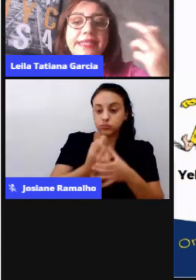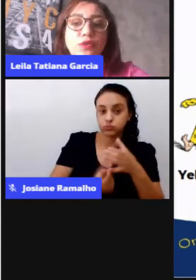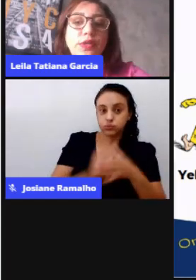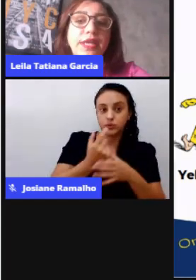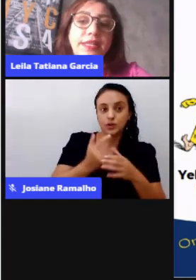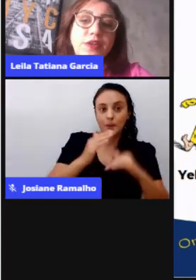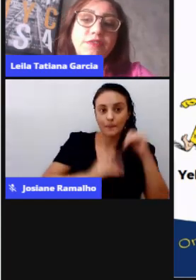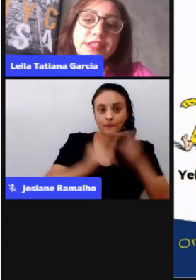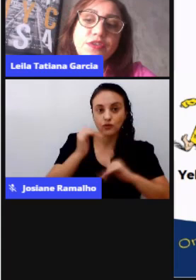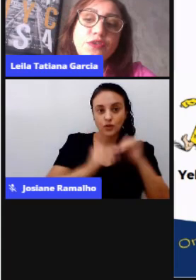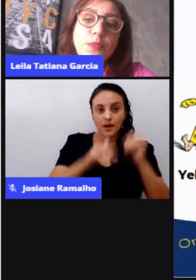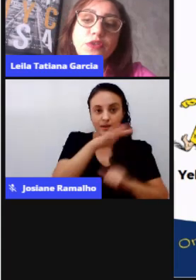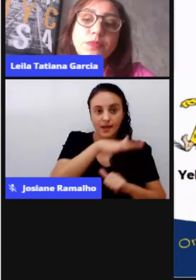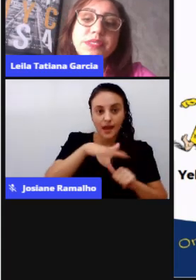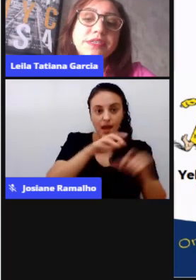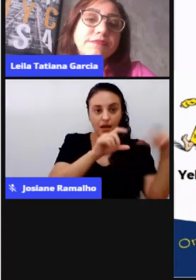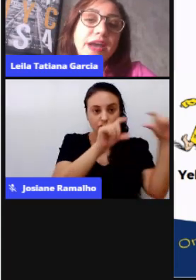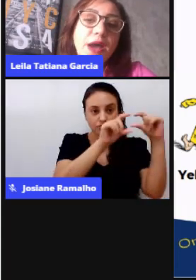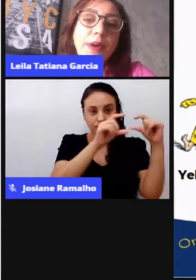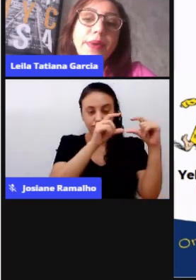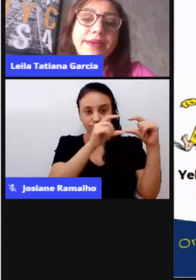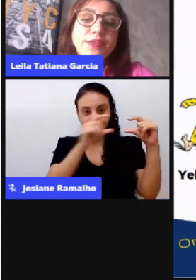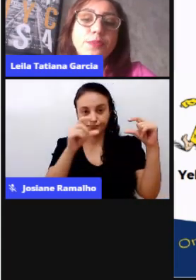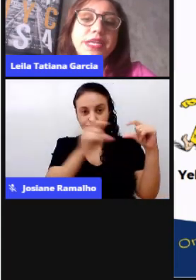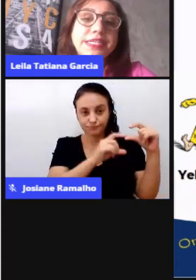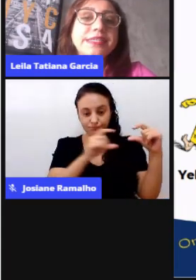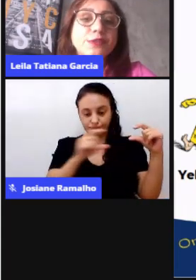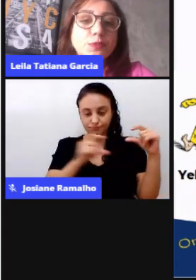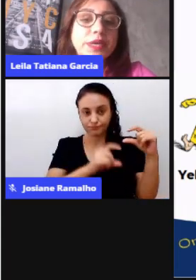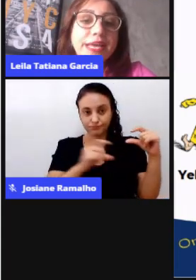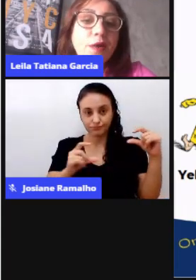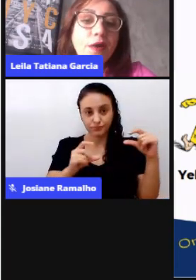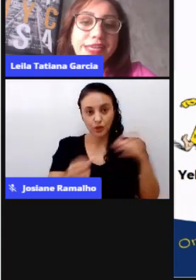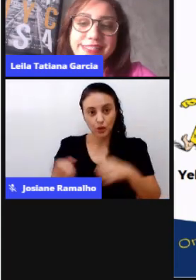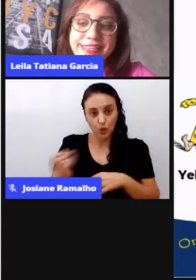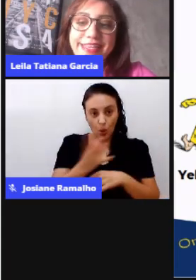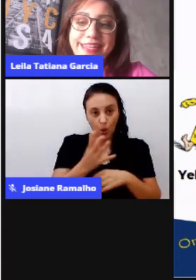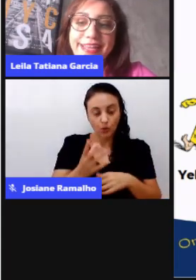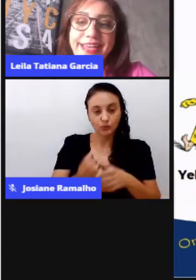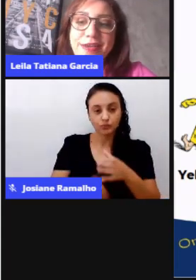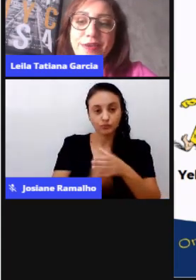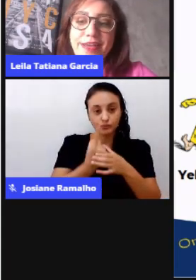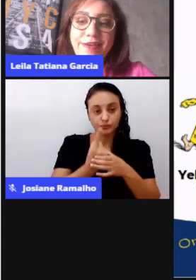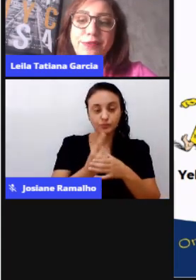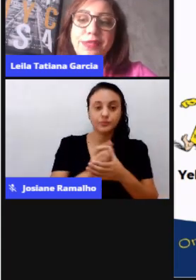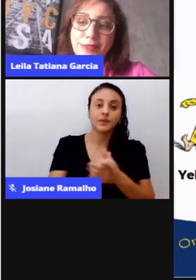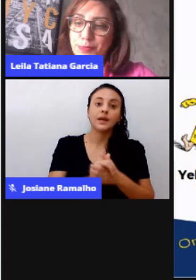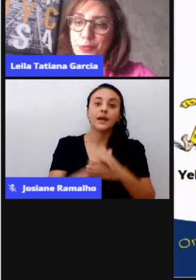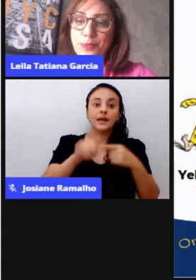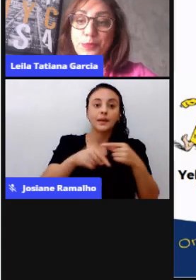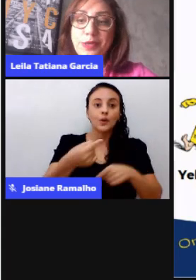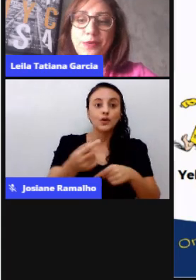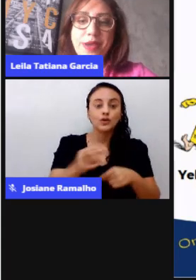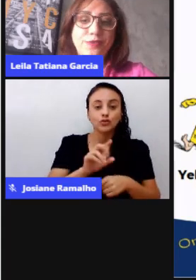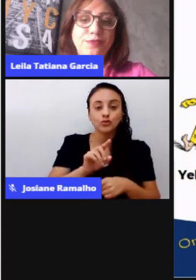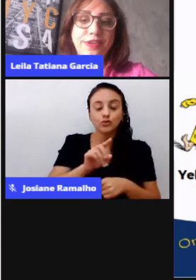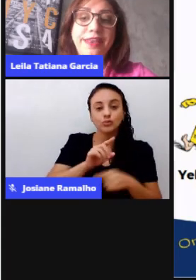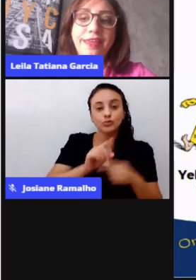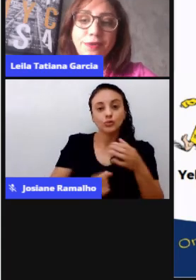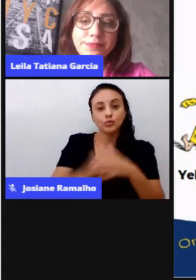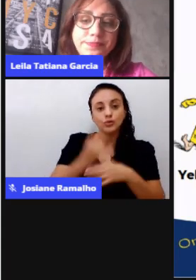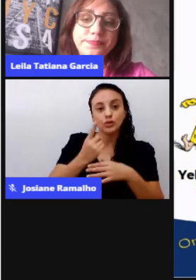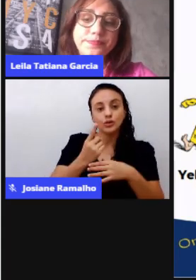Na década de 80 e 90, a gente pode observar uma marcante presença de super-heróis, né, voltados para um público